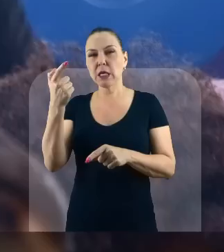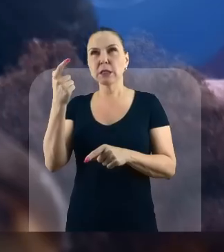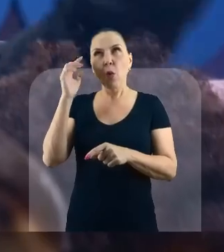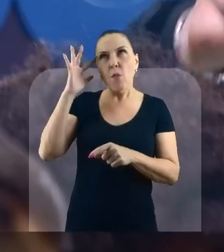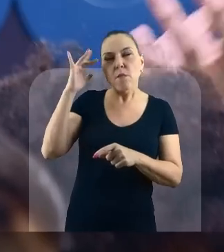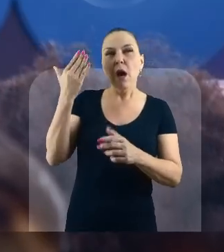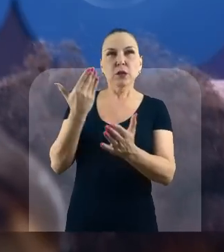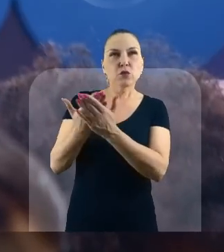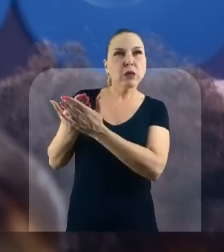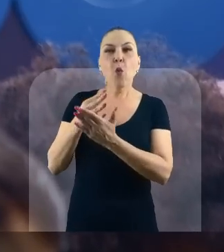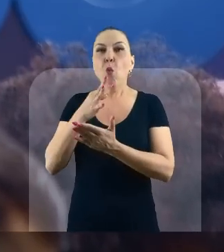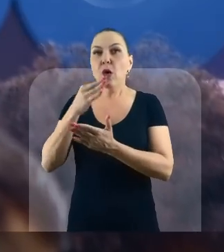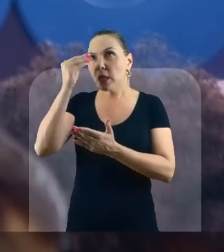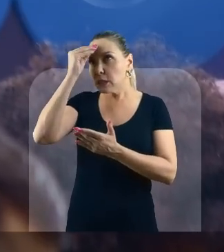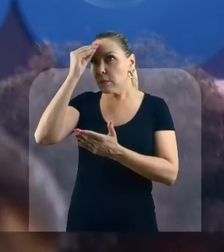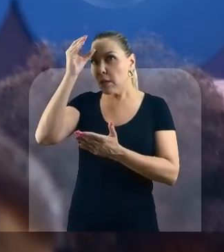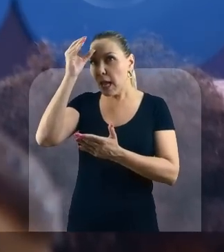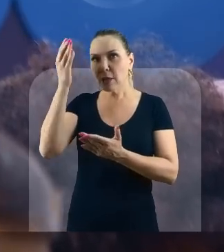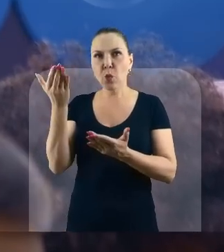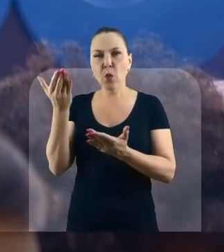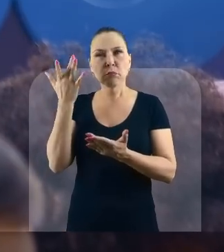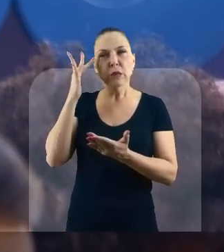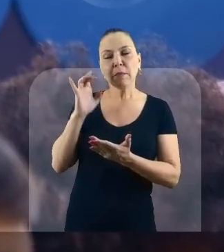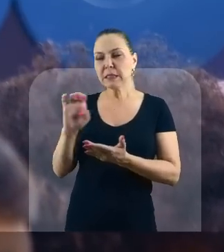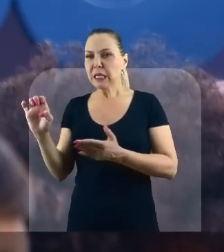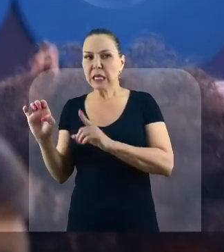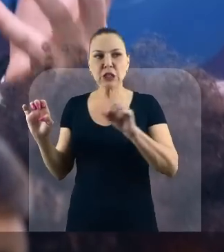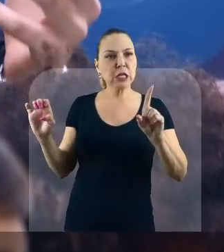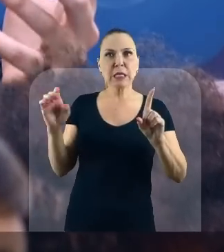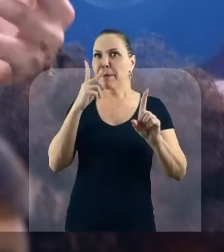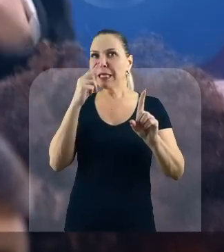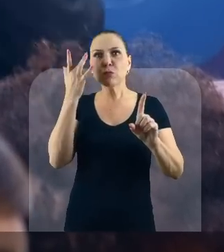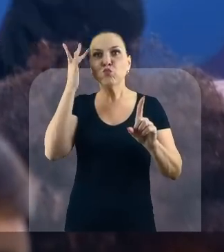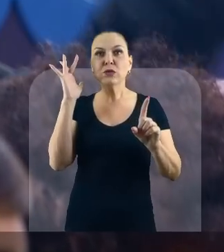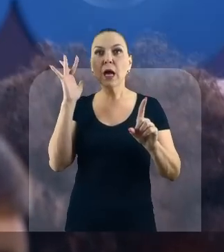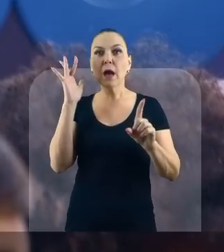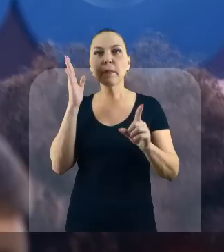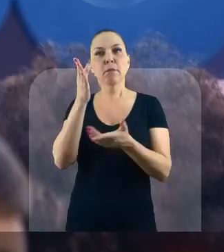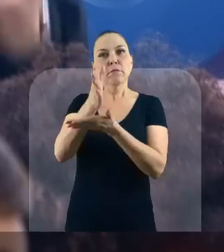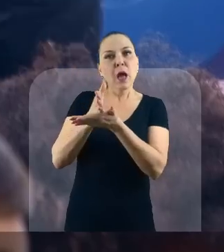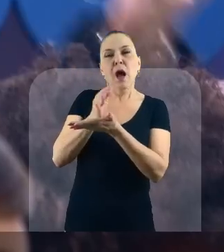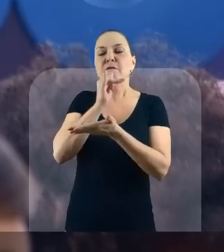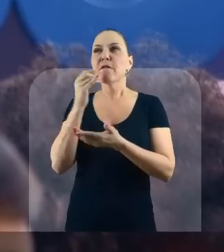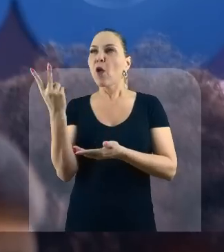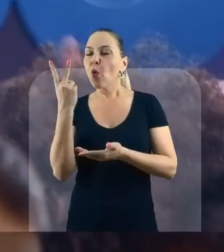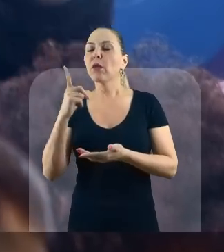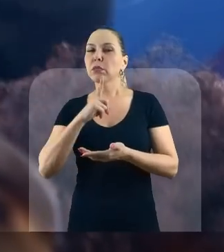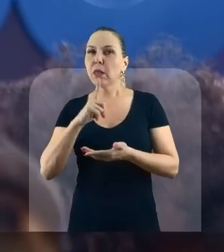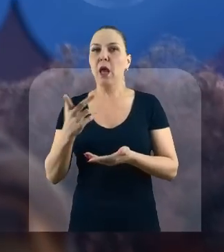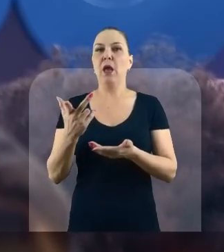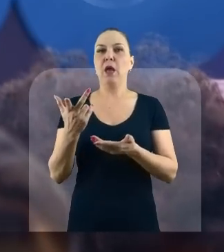formação ideológica, porque muita gente não sabe o que é esquerda ou direita. E mesmo sendo uma pessoa conservadora, que preza por